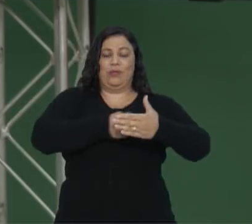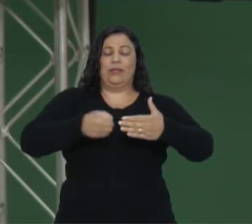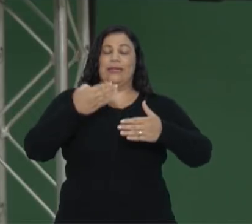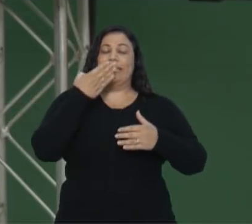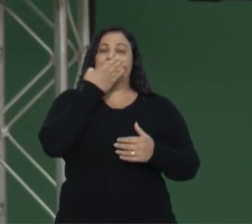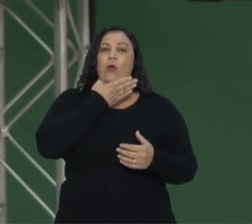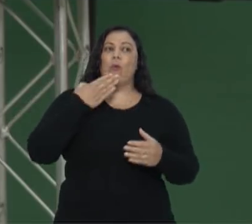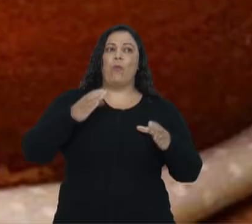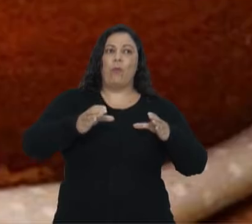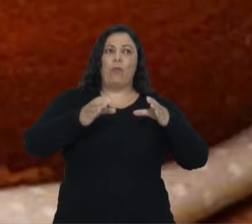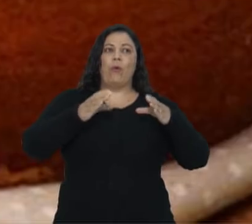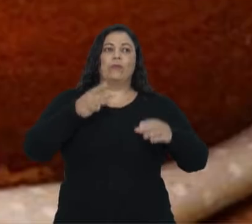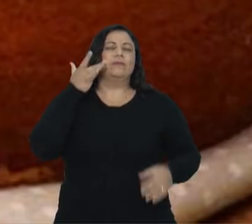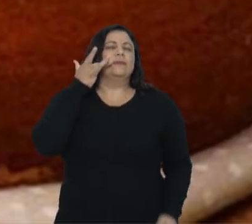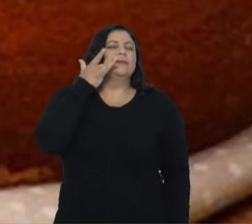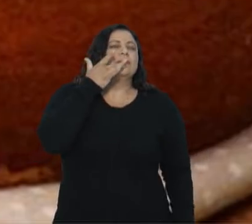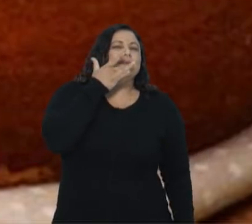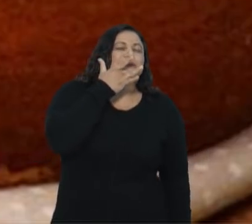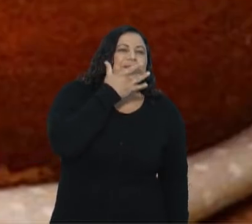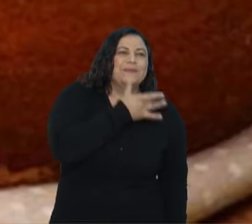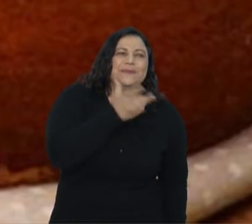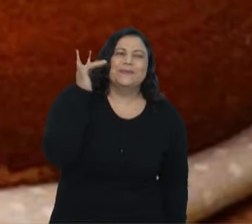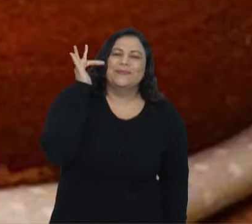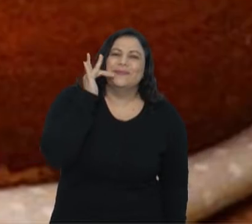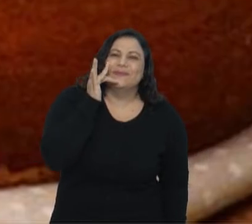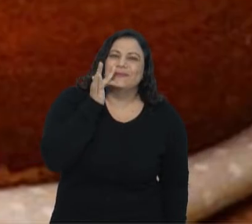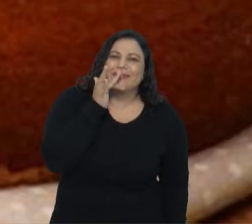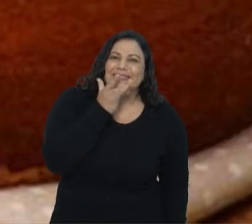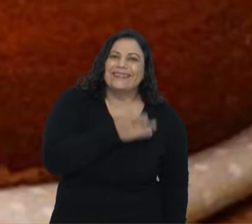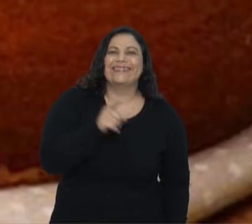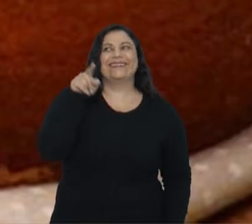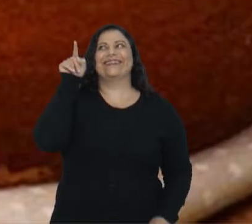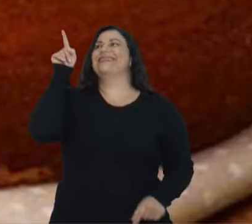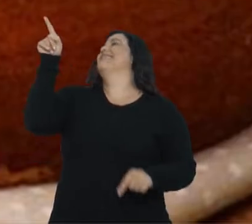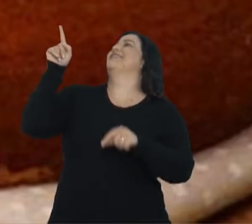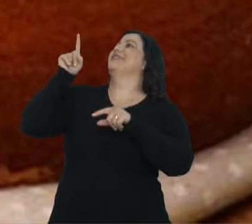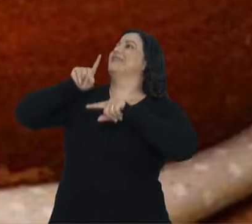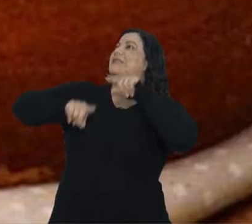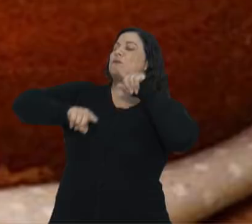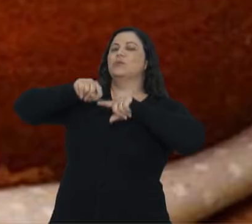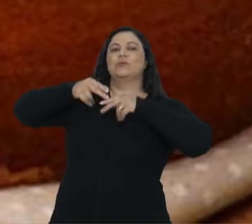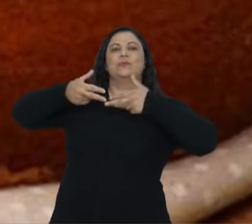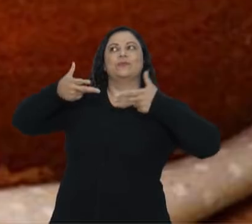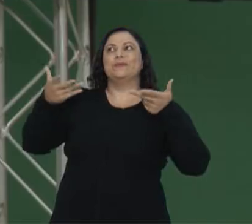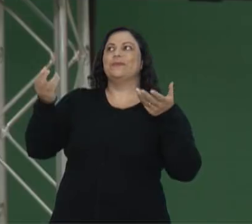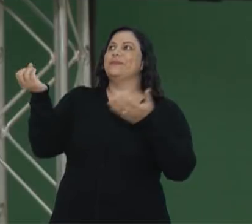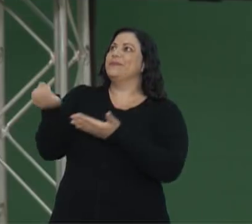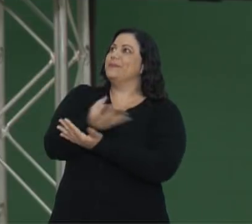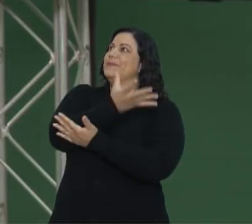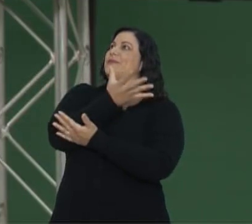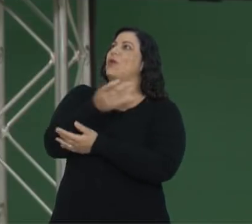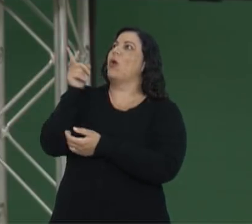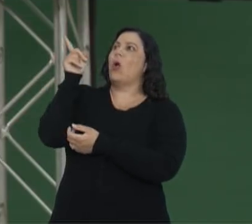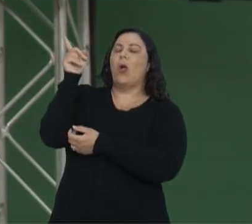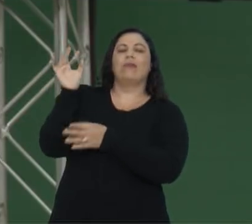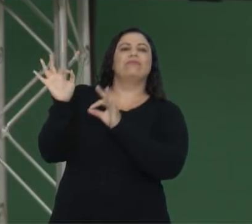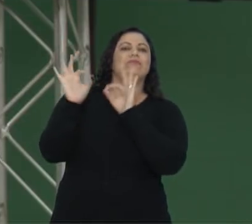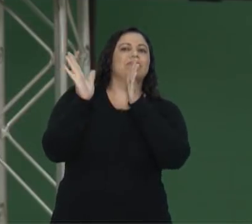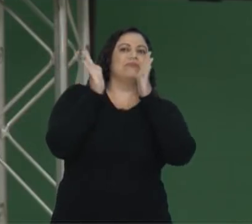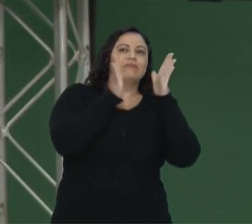produto? Olha que delícia! Então, dos 8 reagentes que eu tinha,